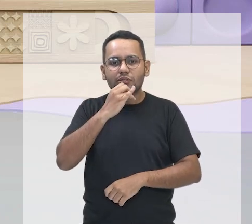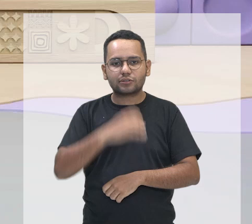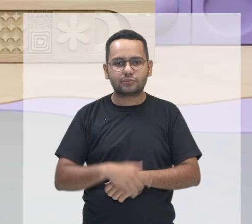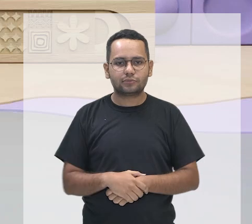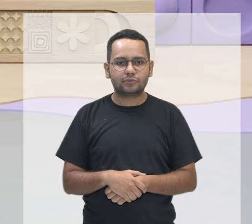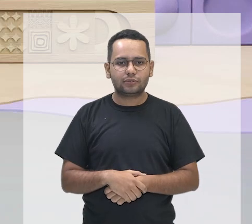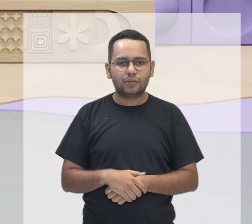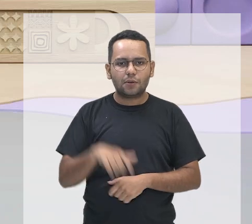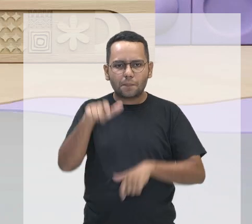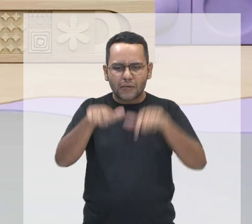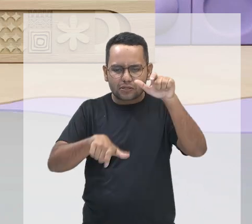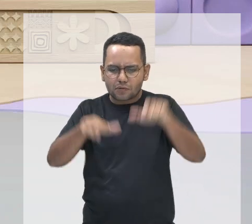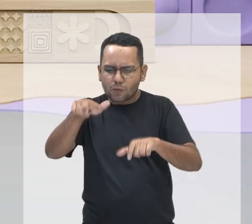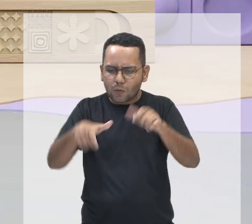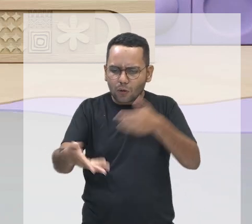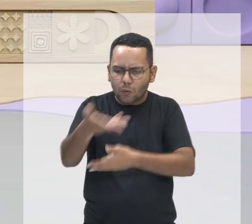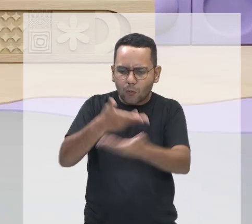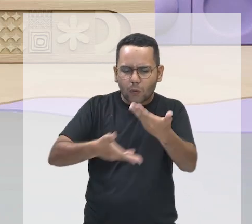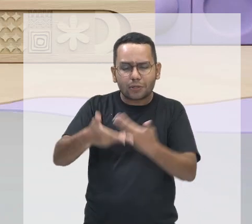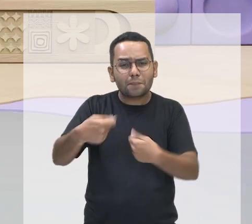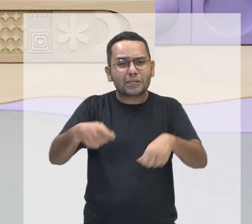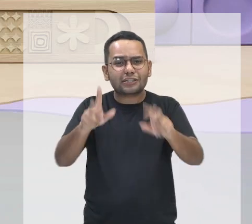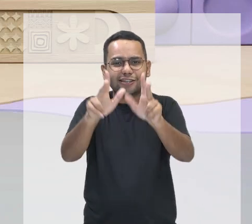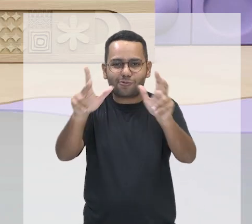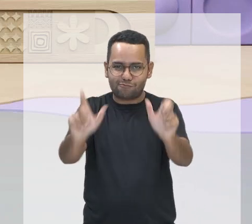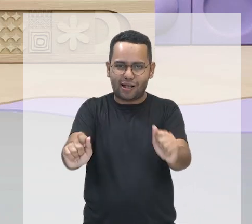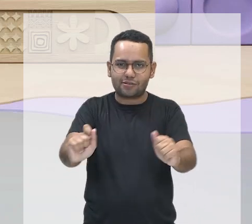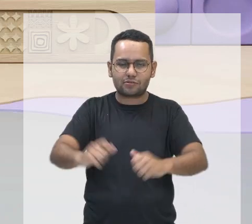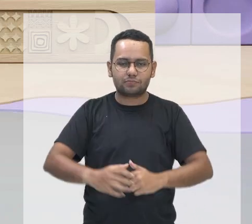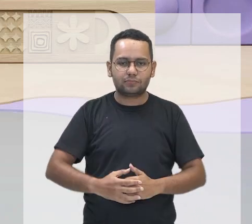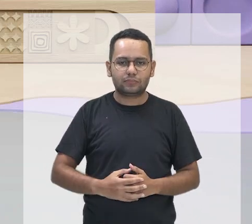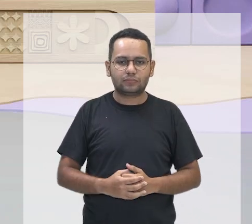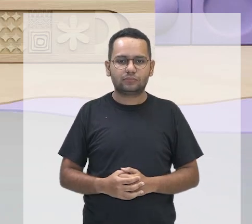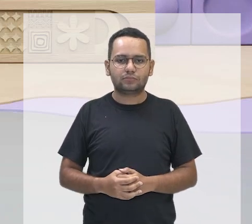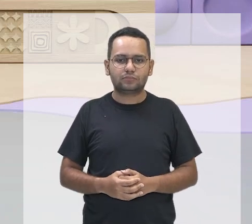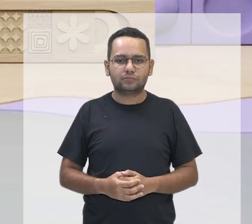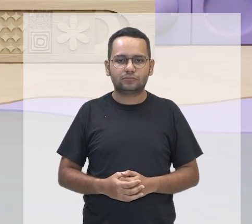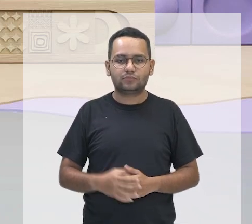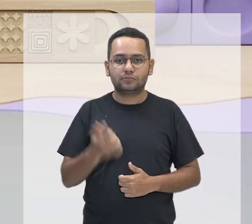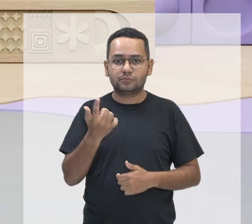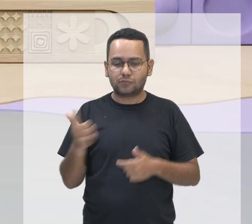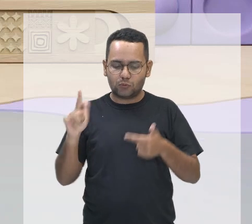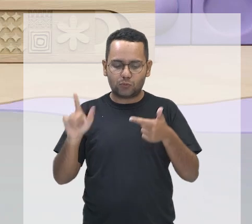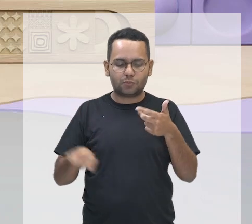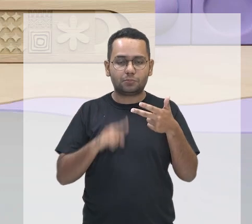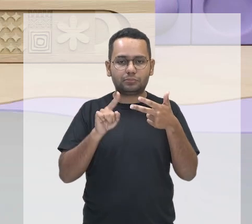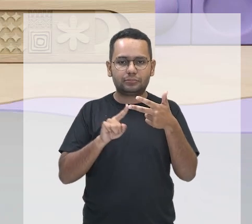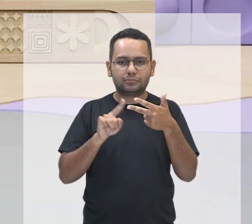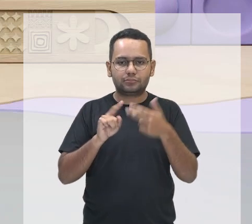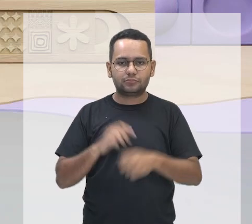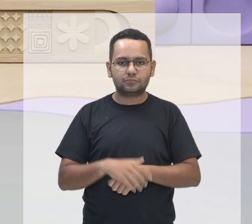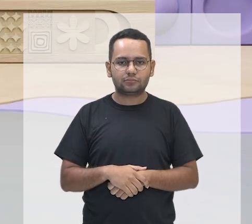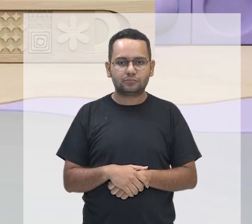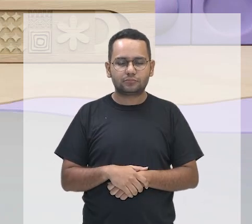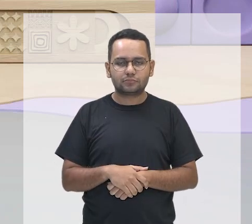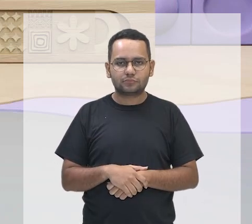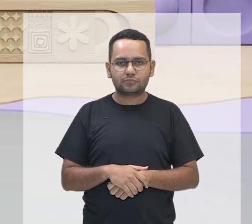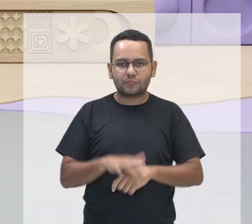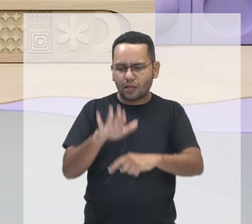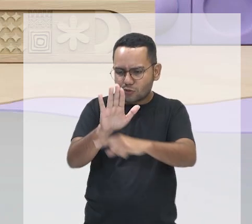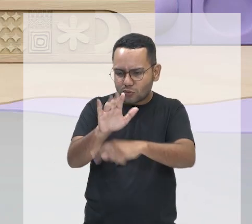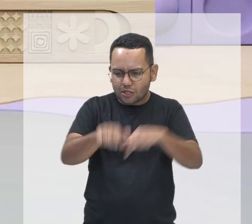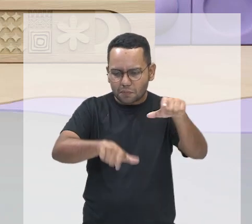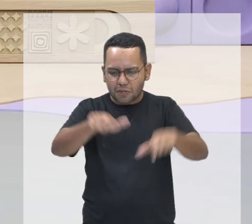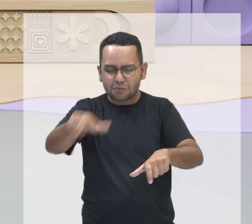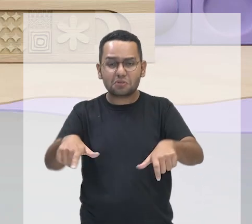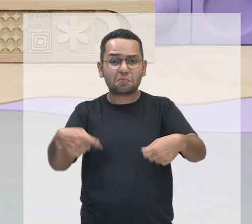de forma pacífica. Outro exemplo, ajuda aos necessitados. Alguns